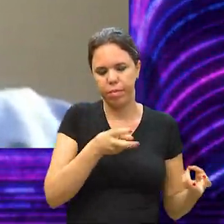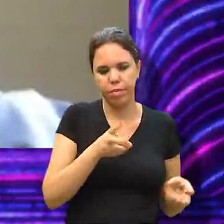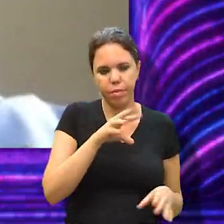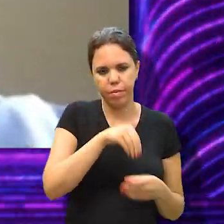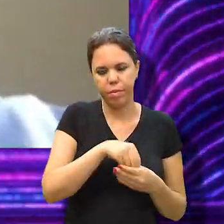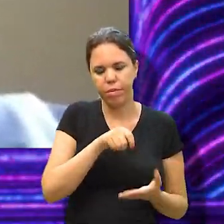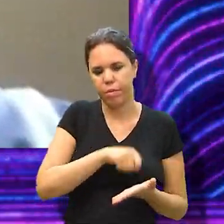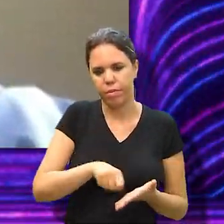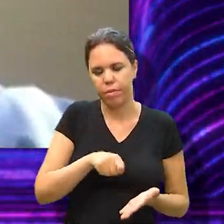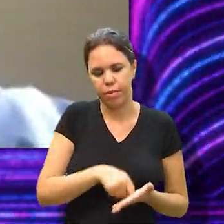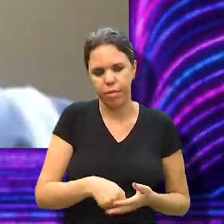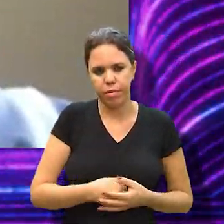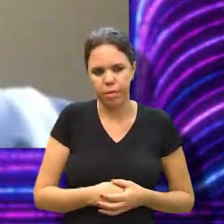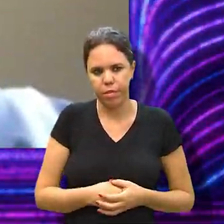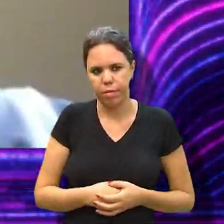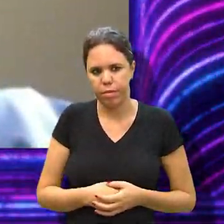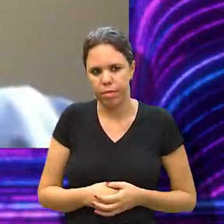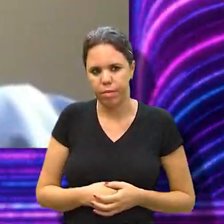trago também na obra, viu?